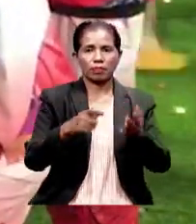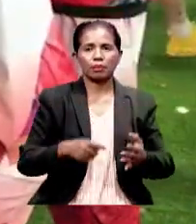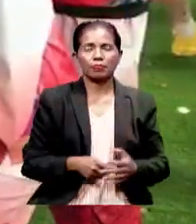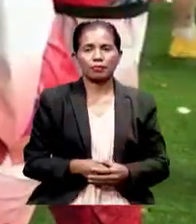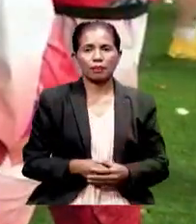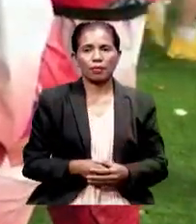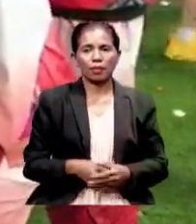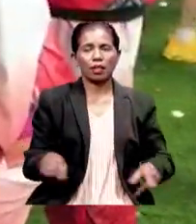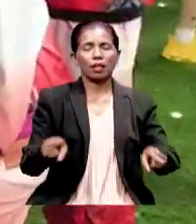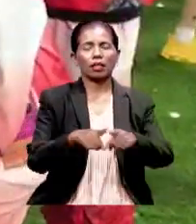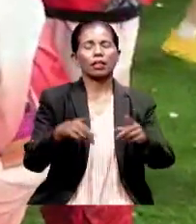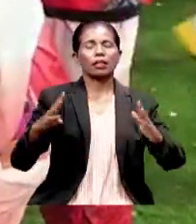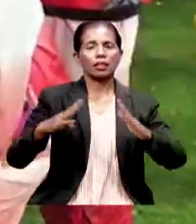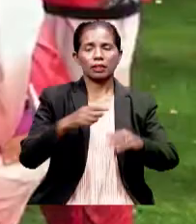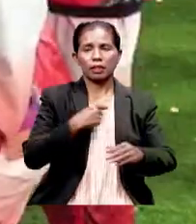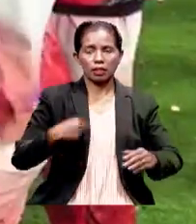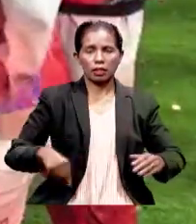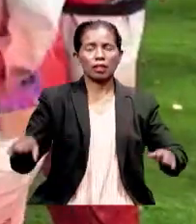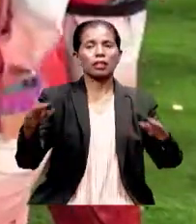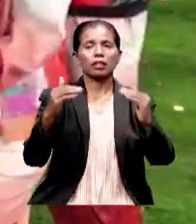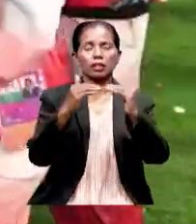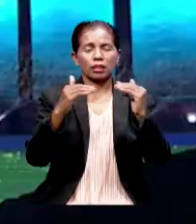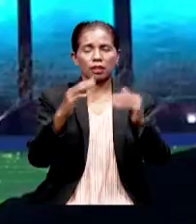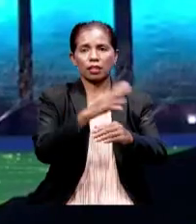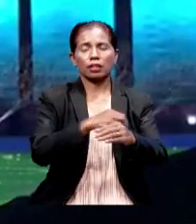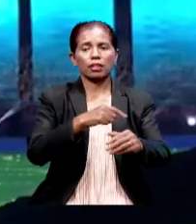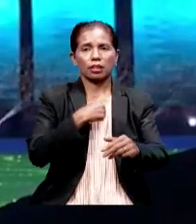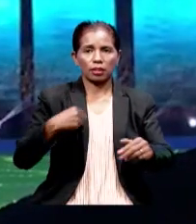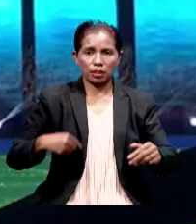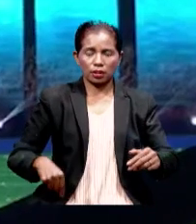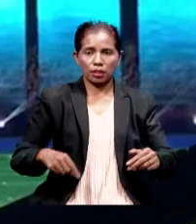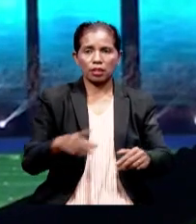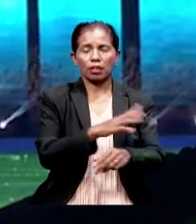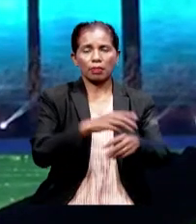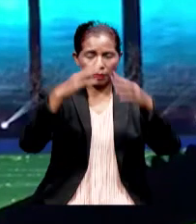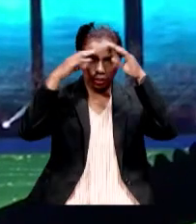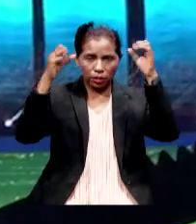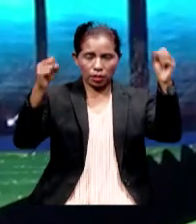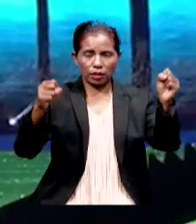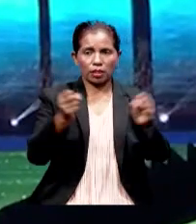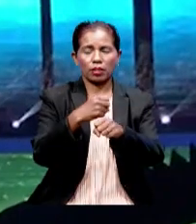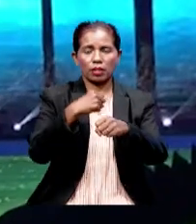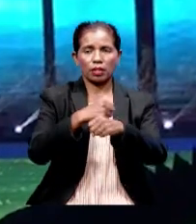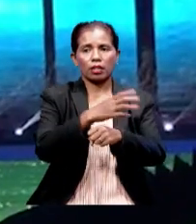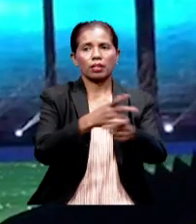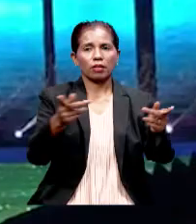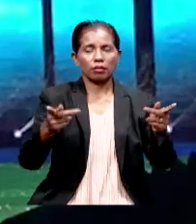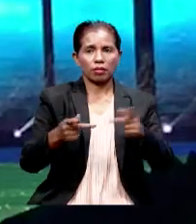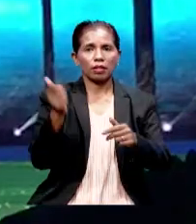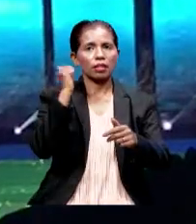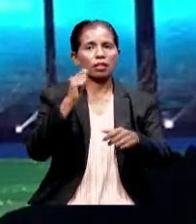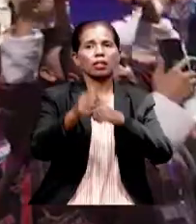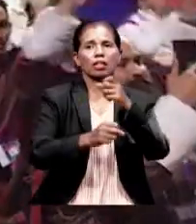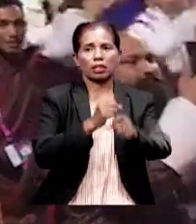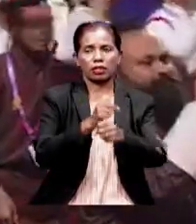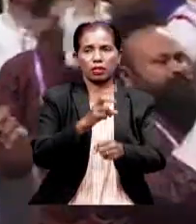Hangzhou no dar cidade ida husi província Jiaoyang, nebe presidente Xi Jinping decide hodi halau evento Asian Games batinan